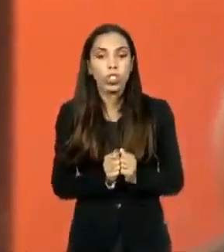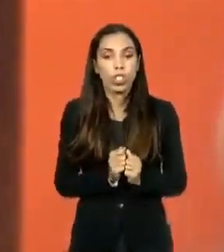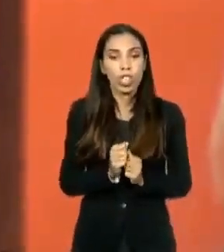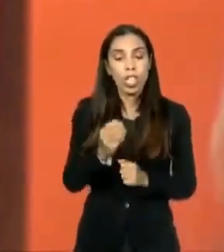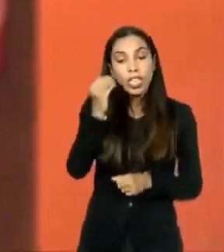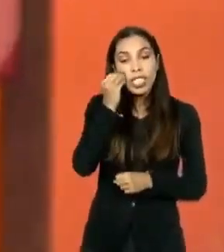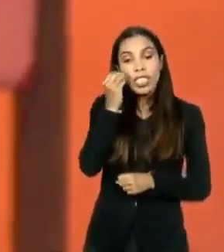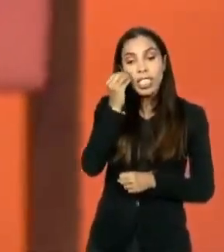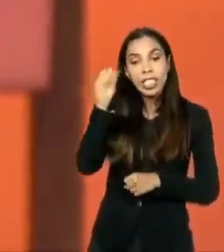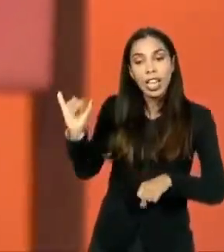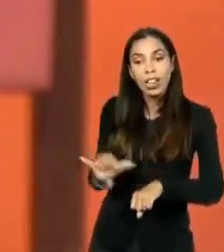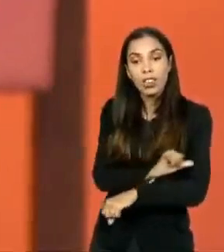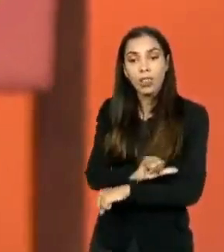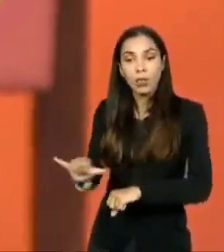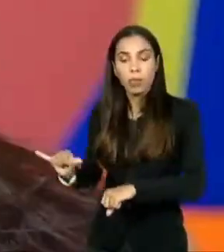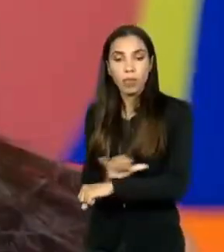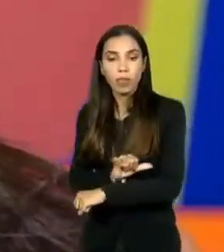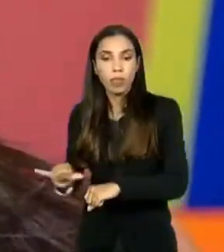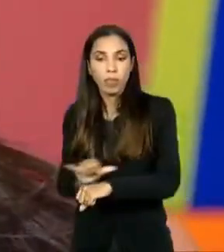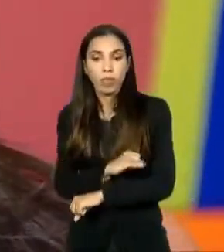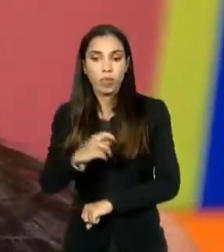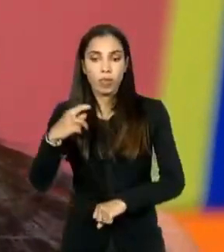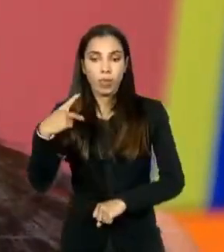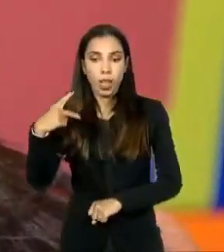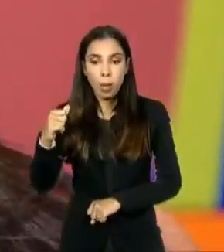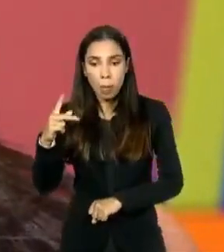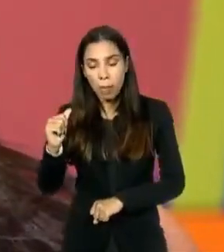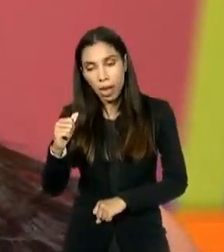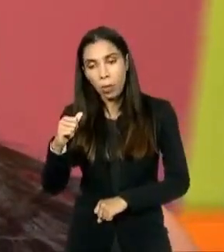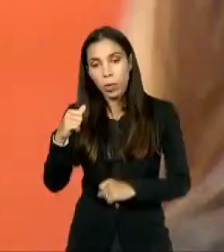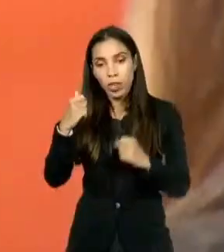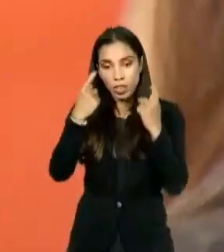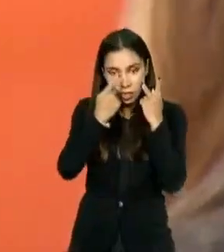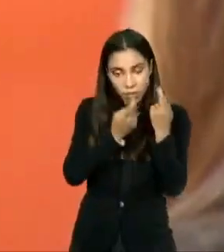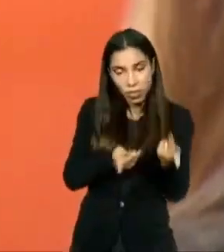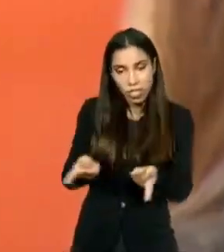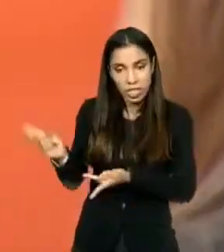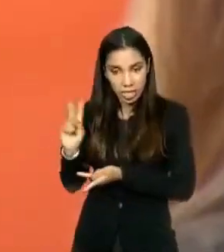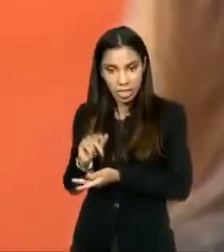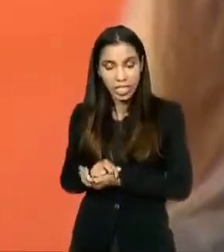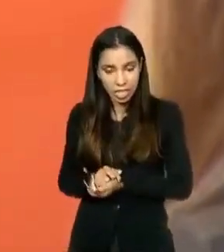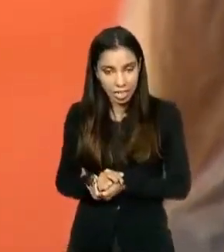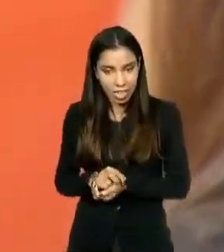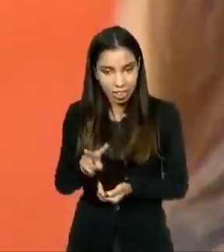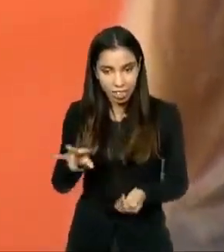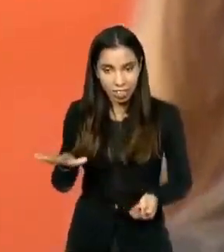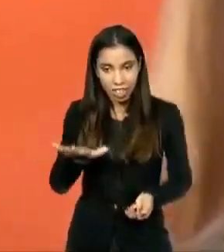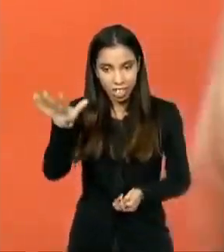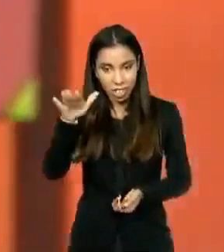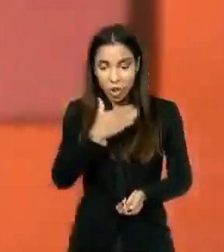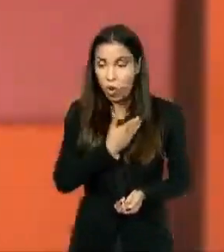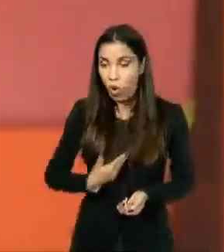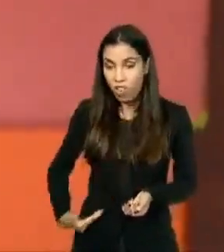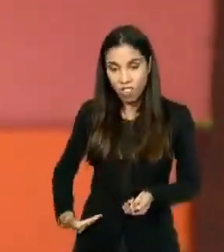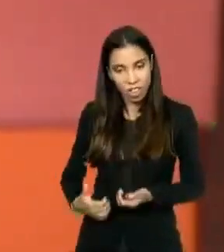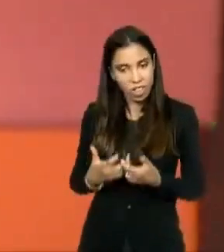e tentaram articular para o Papa visitar o Vidigal. Na época, o governo não estava